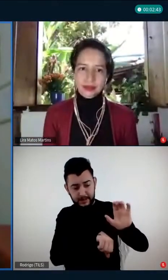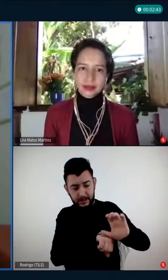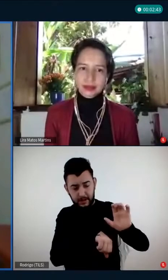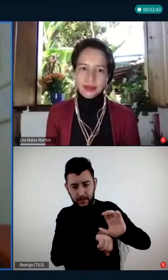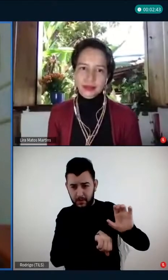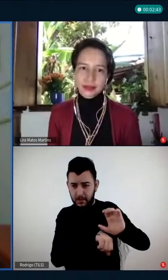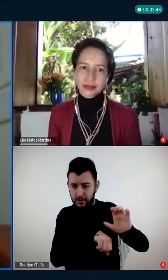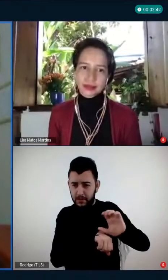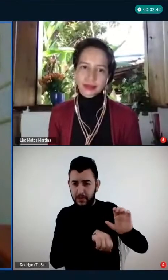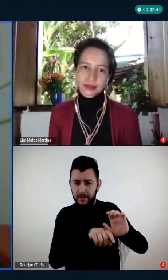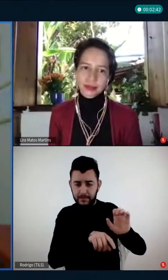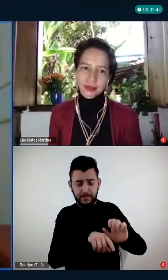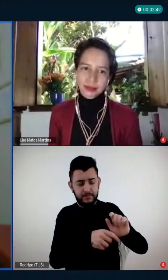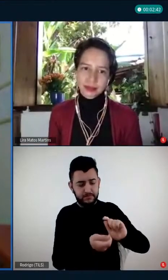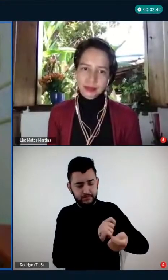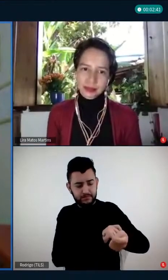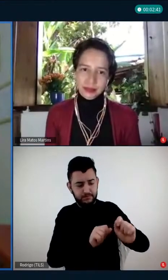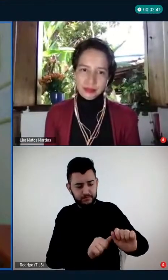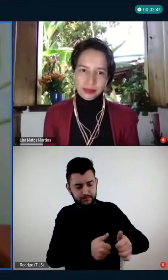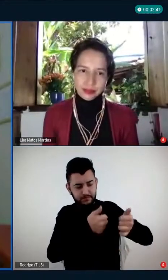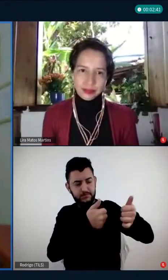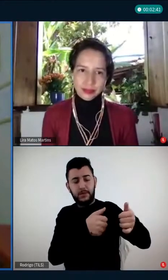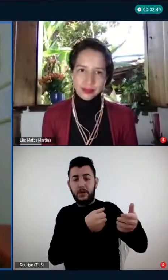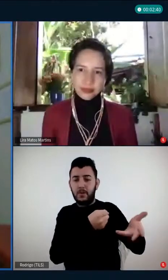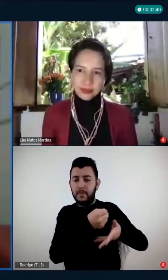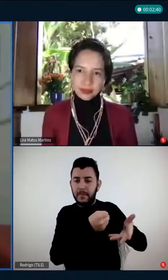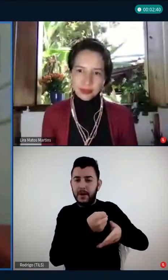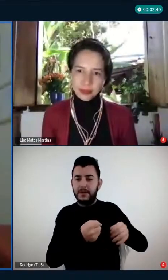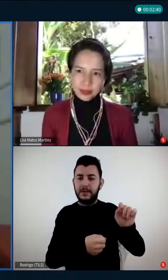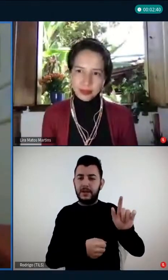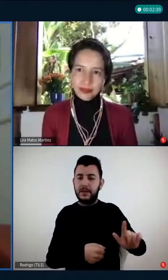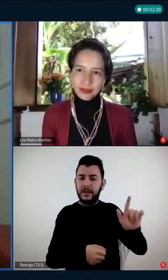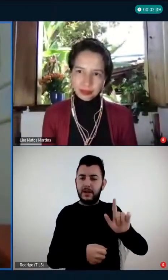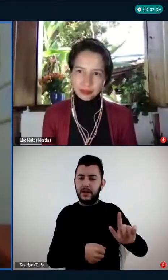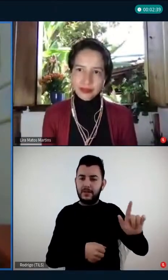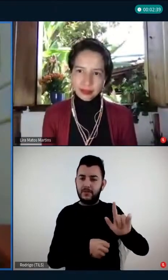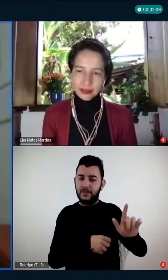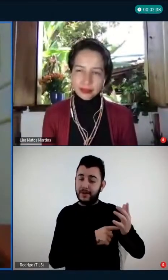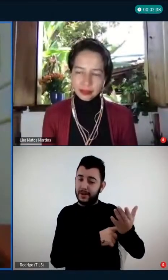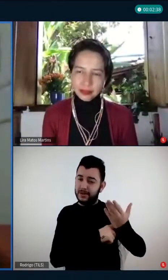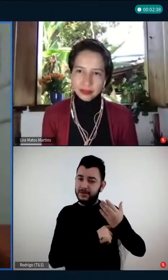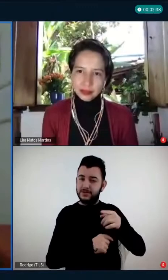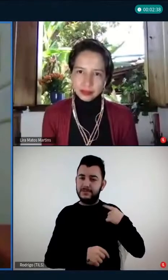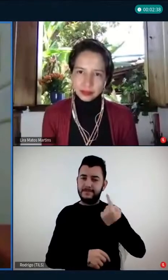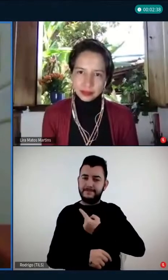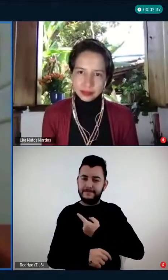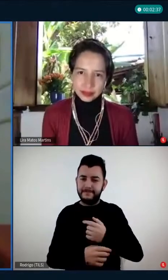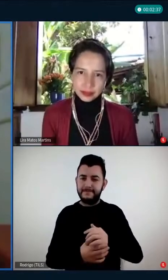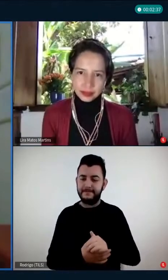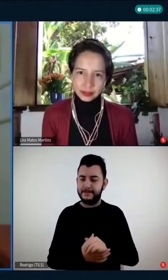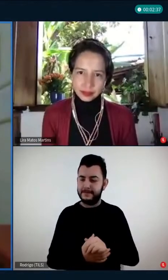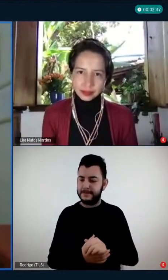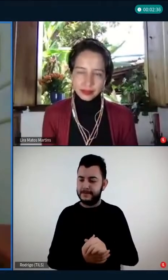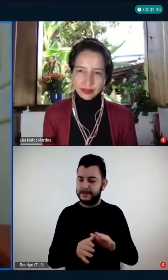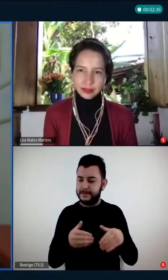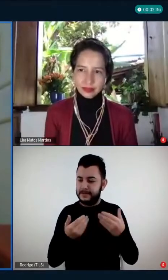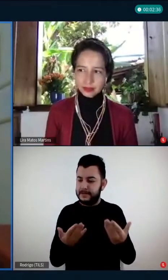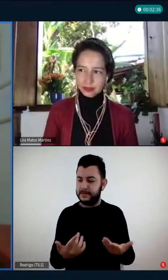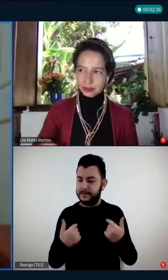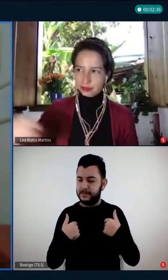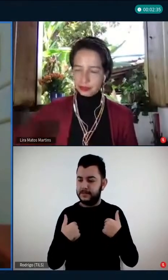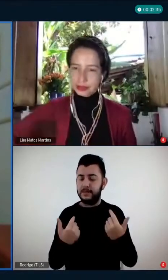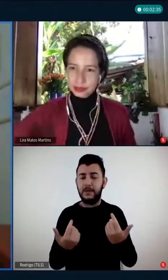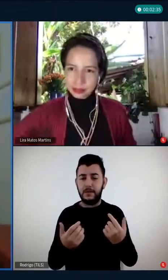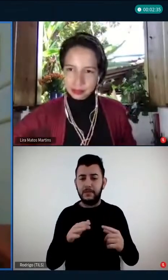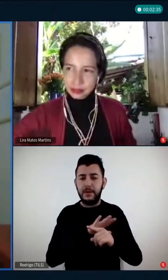baseando naquilo que a literatura traz, em olhares que a literatura oferece. Tá? Então eu queria assim